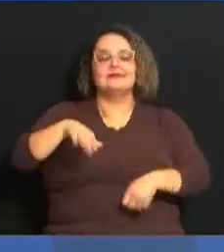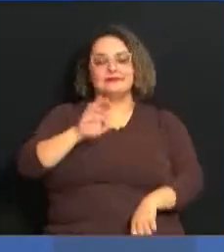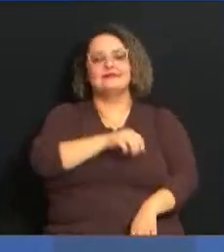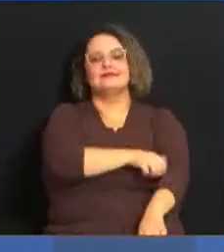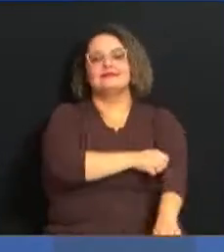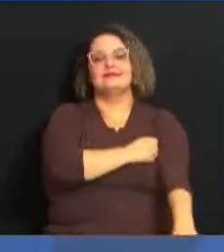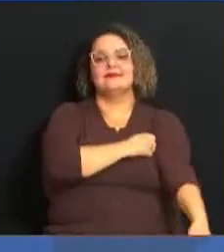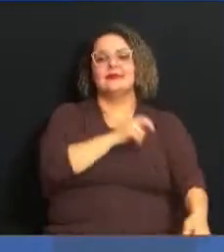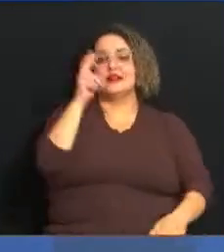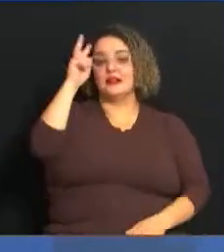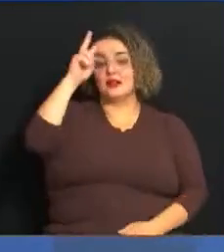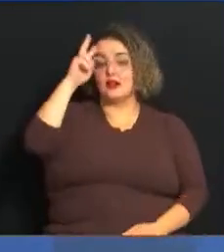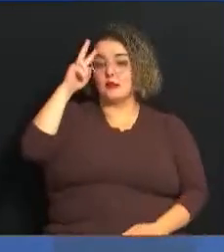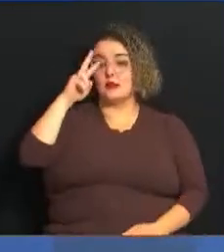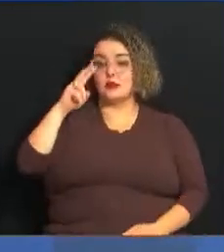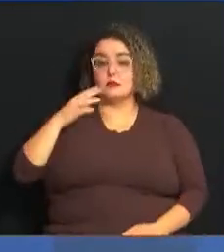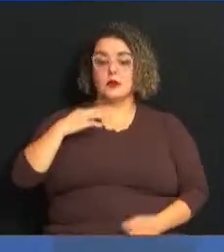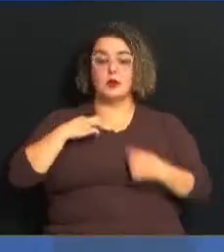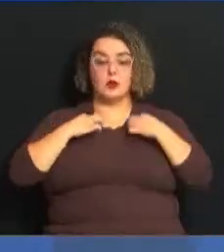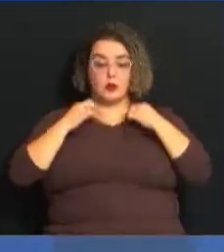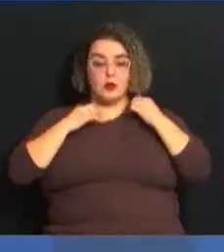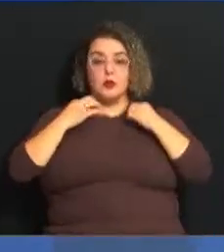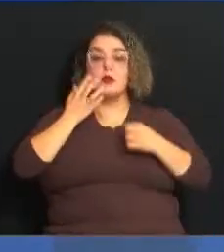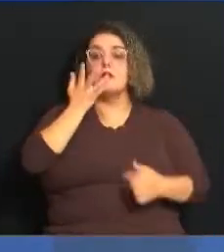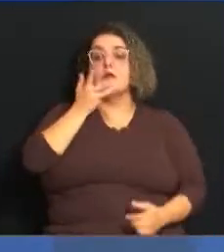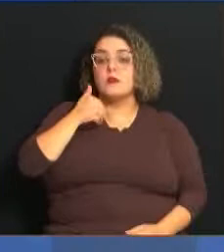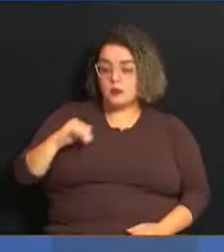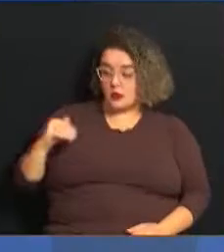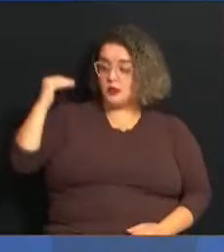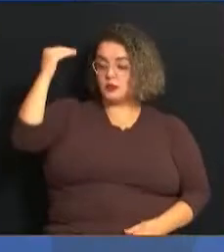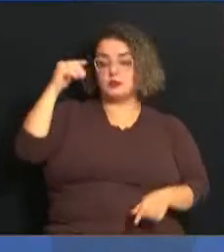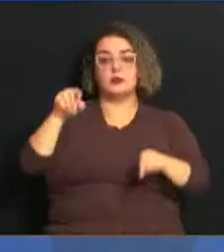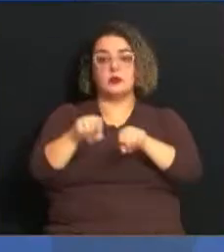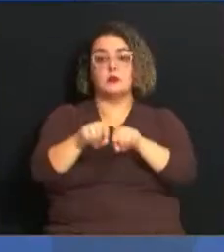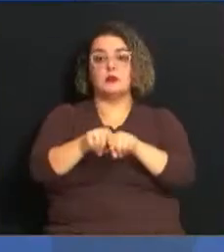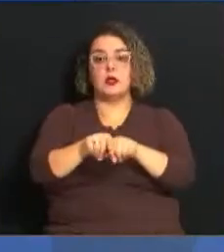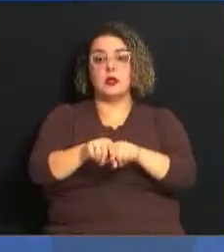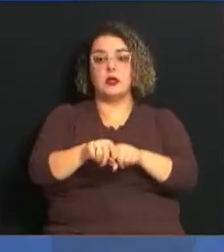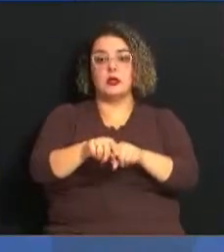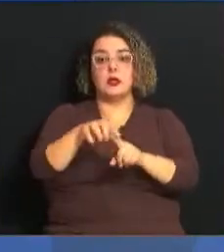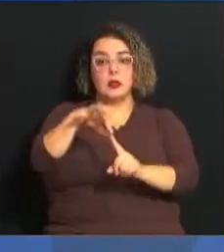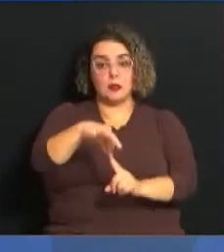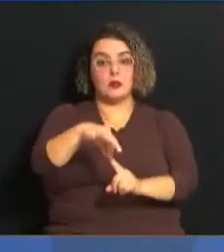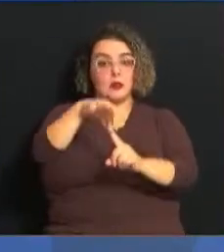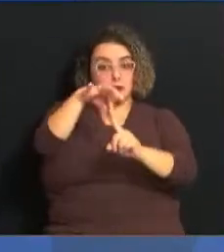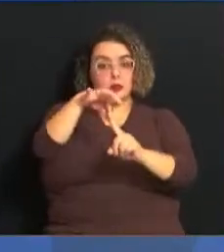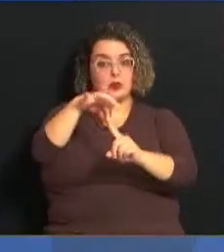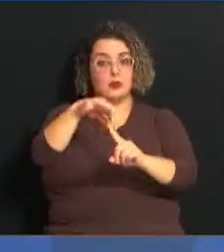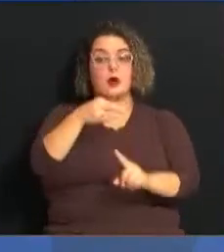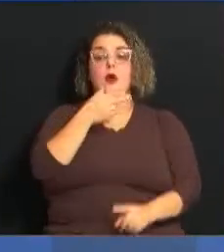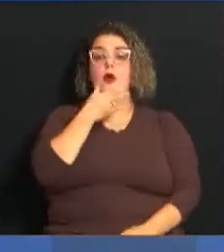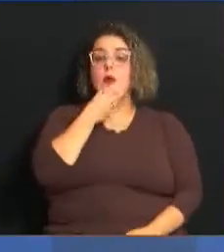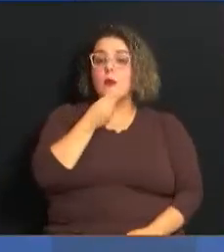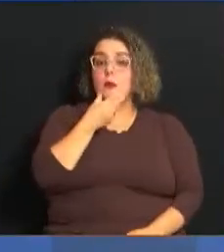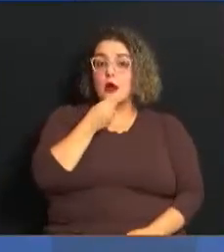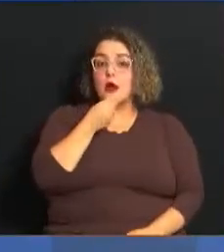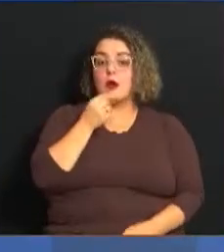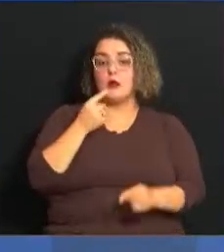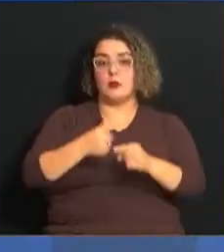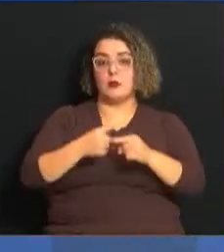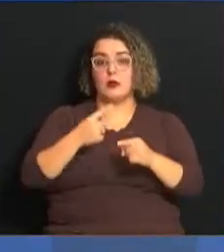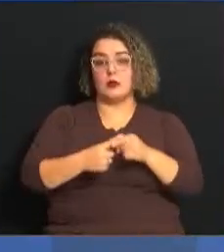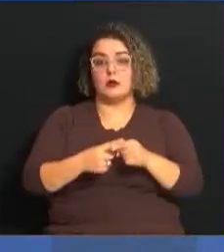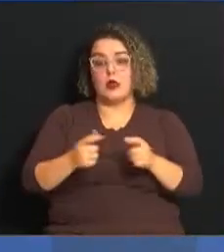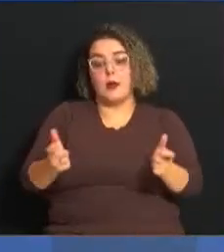lembra que são roupas infantis, adulto também, e a prioridade são as roupas masculinas, pois são as que